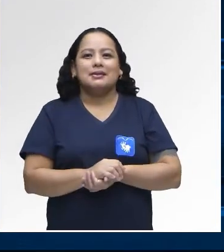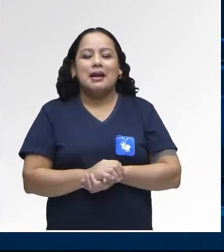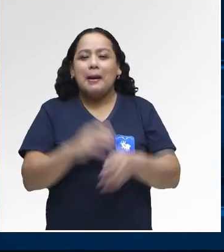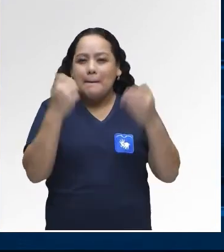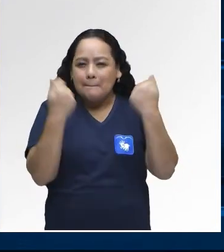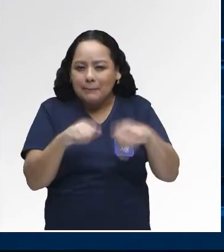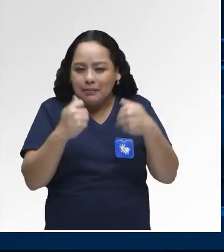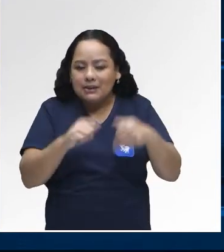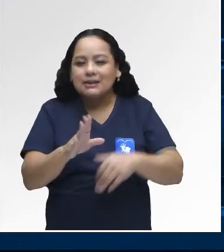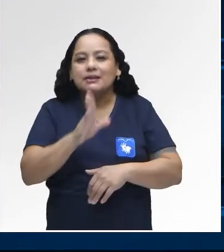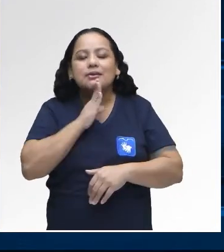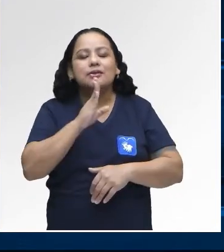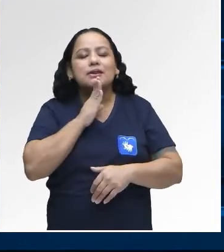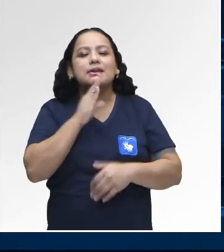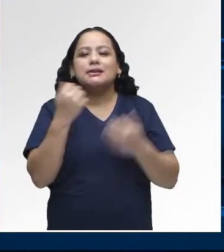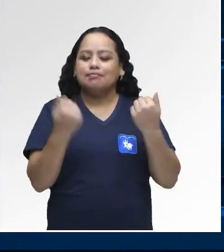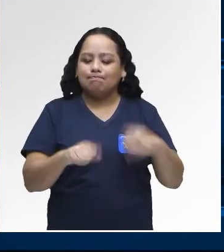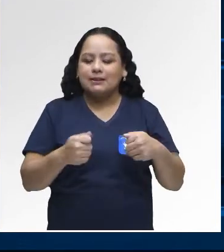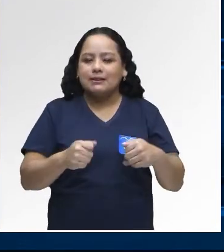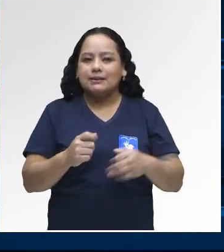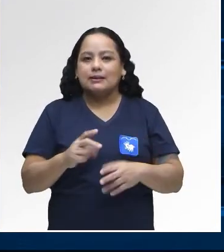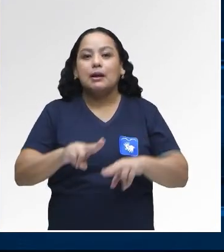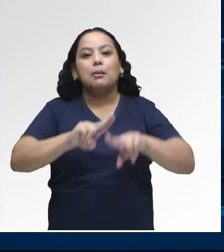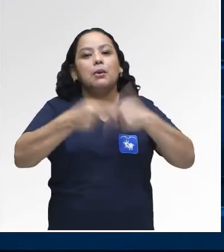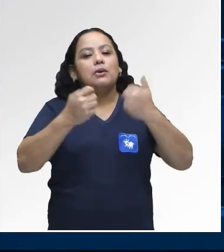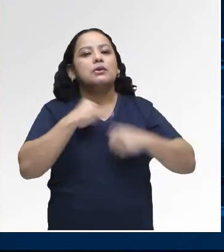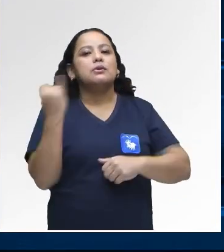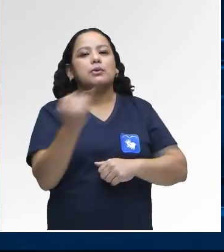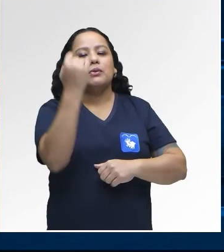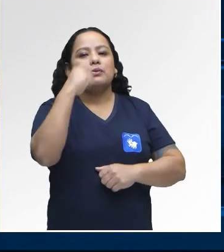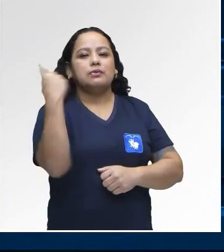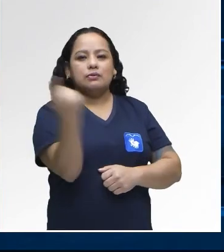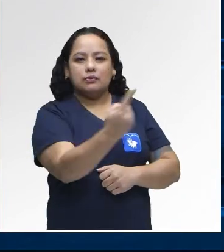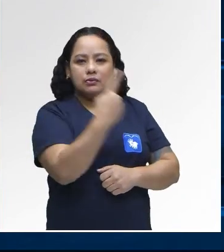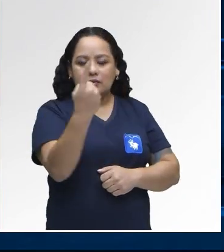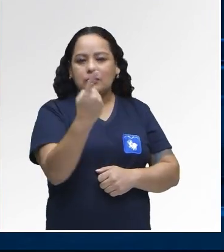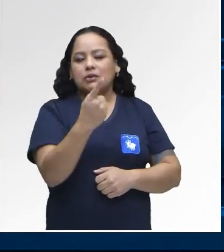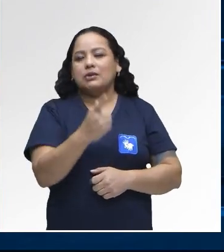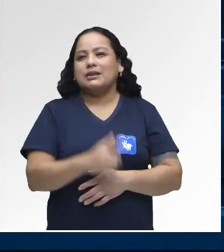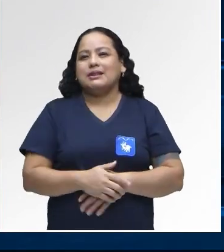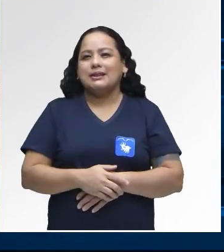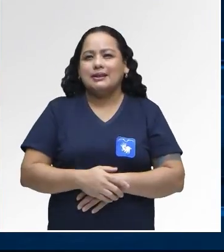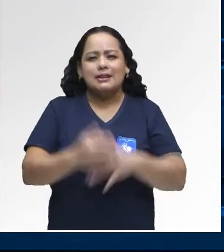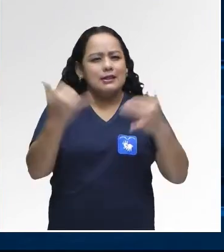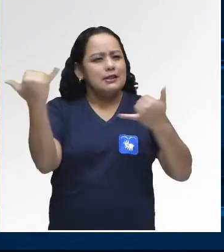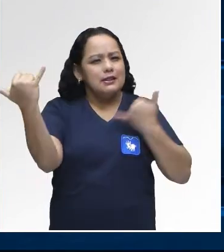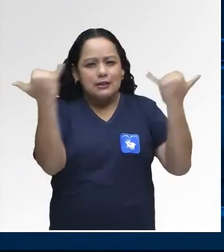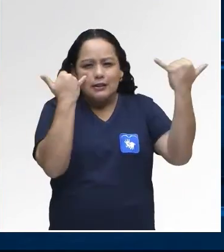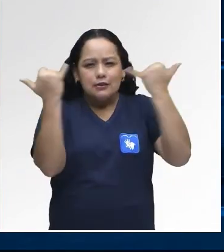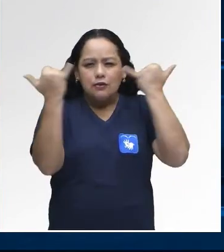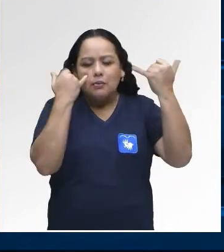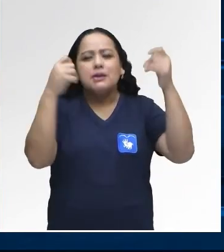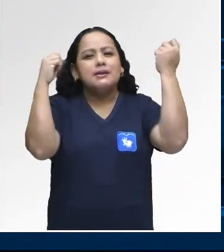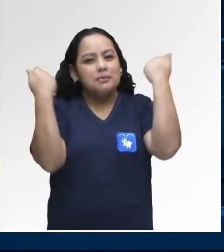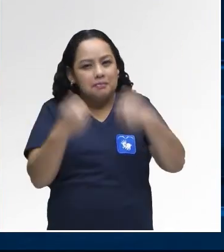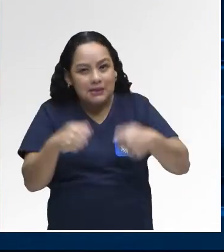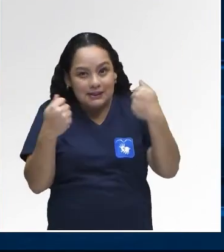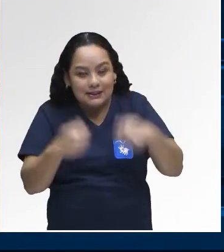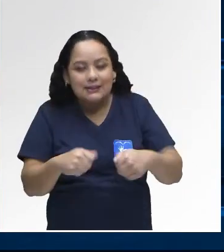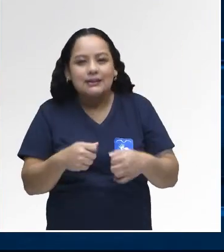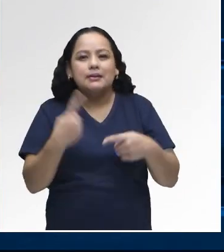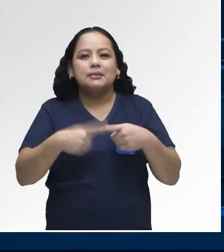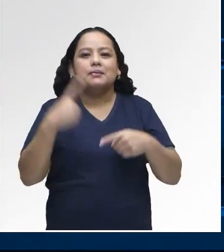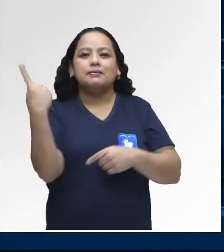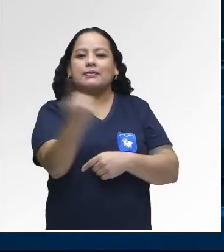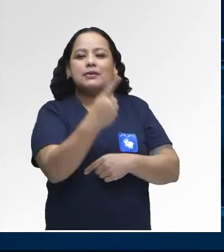preciso conhecer, por isso que é importante a gente ter o máximo de informações possíveis para que a